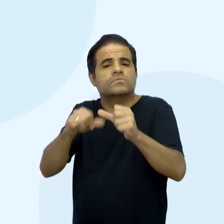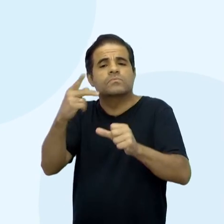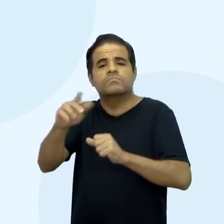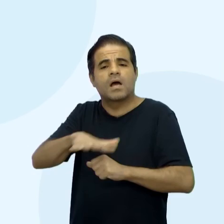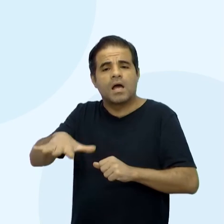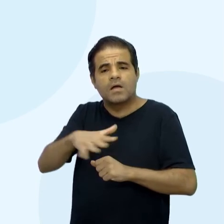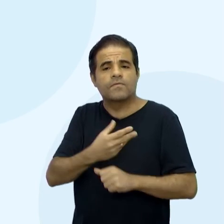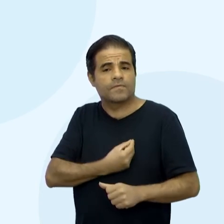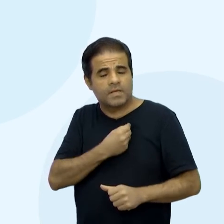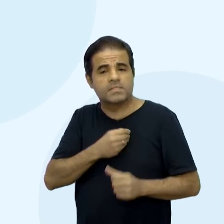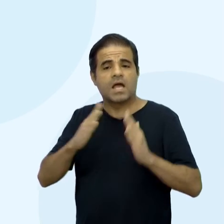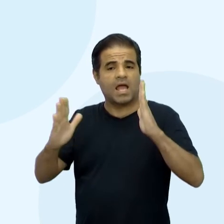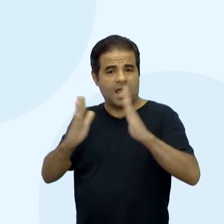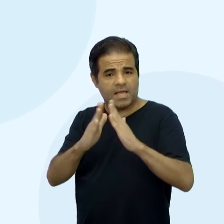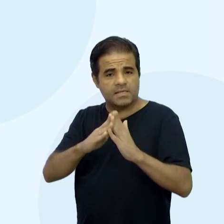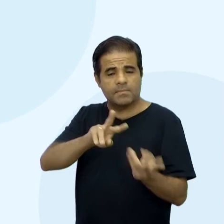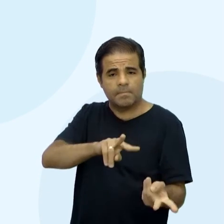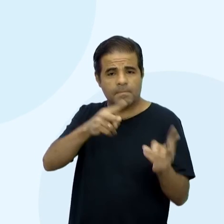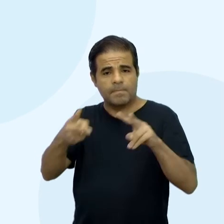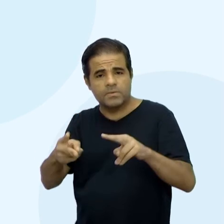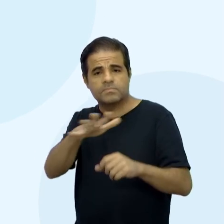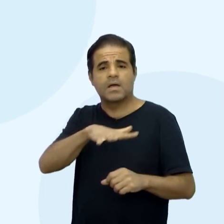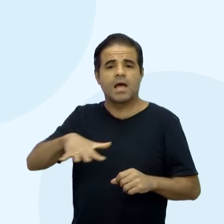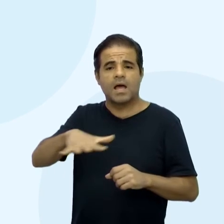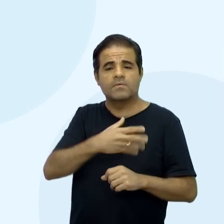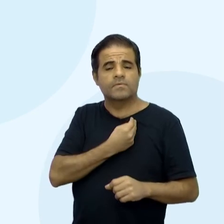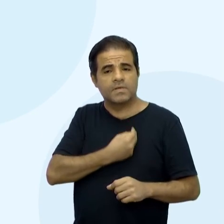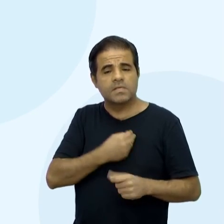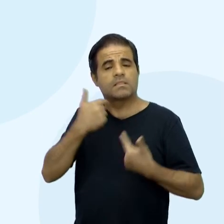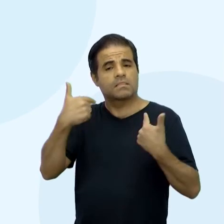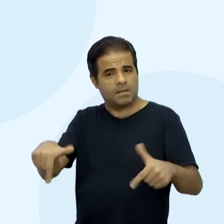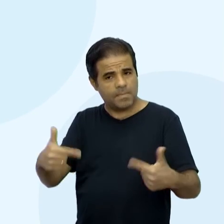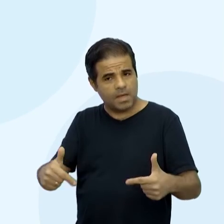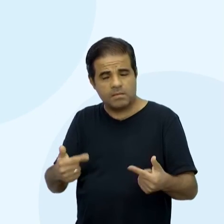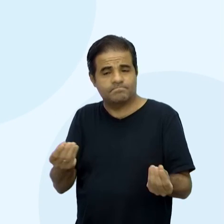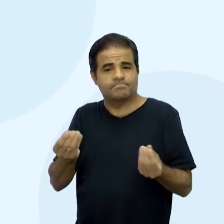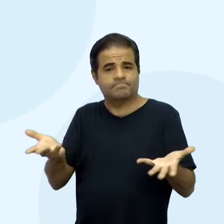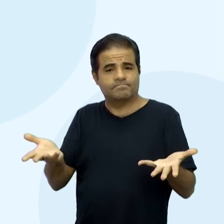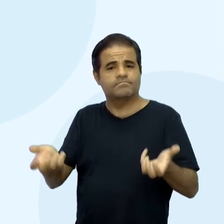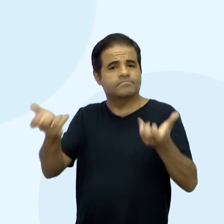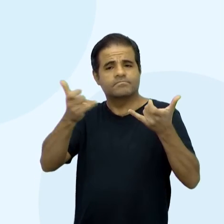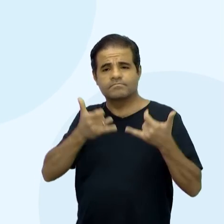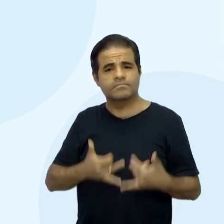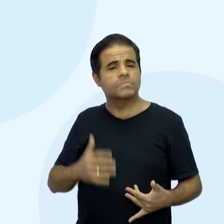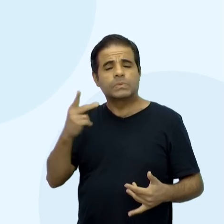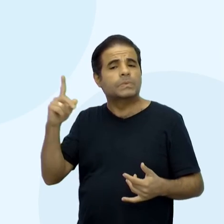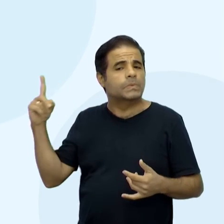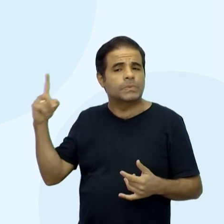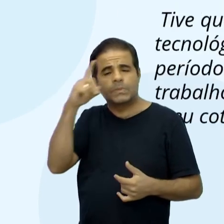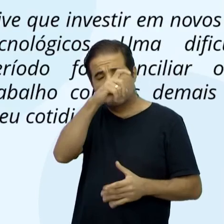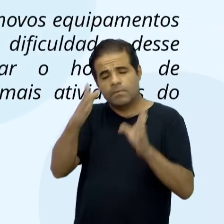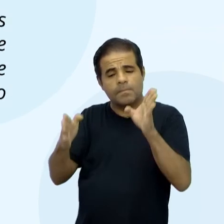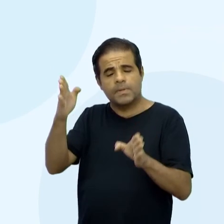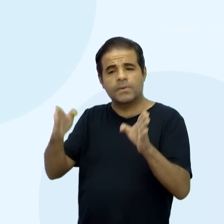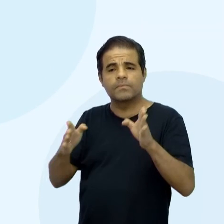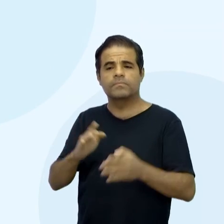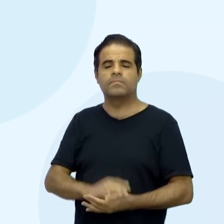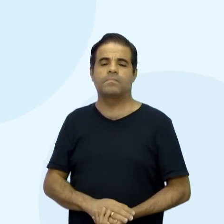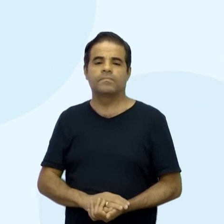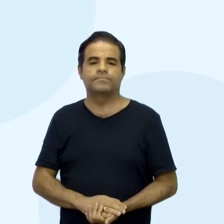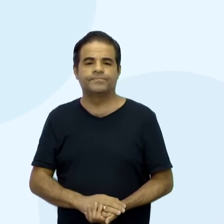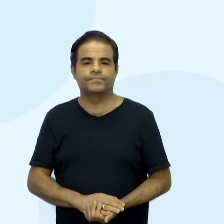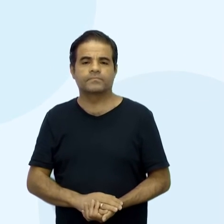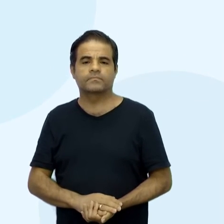transformação do seu espaço de vivência casa para o espaço de vivência trabalho? Diga uma das suas dificuldades nesse